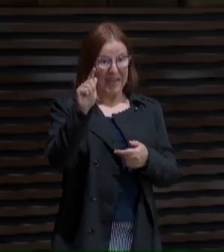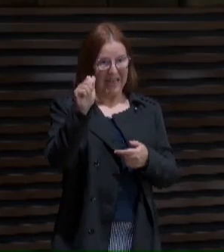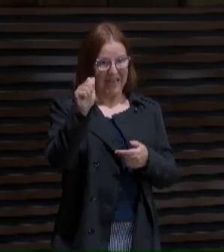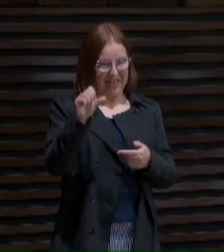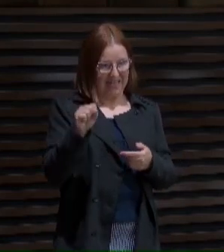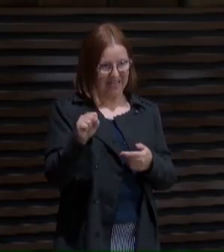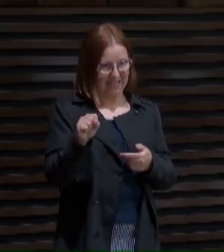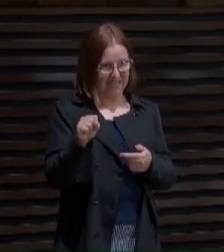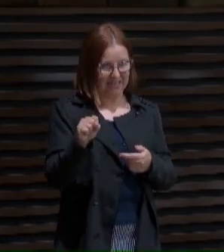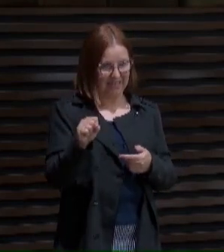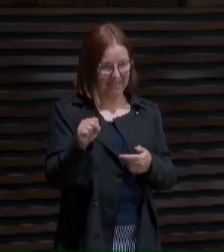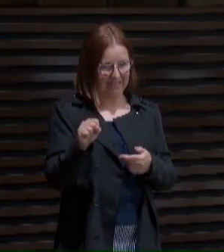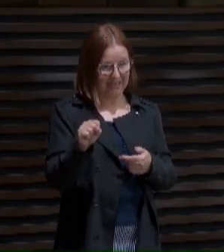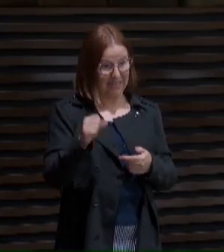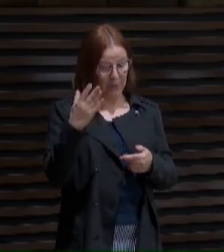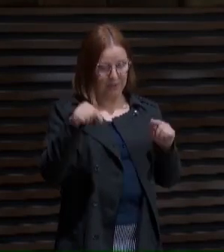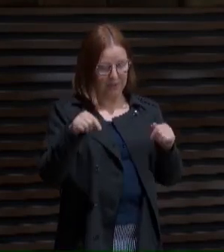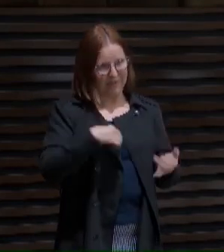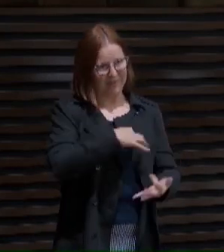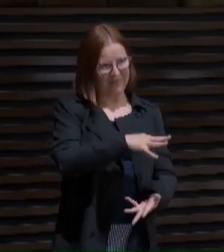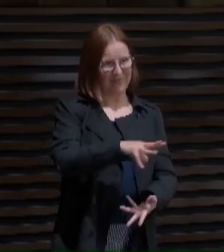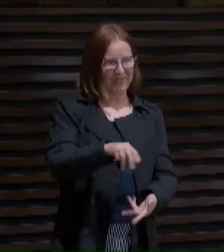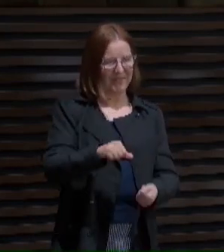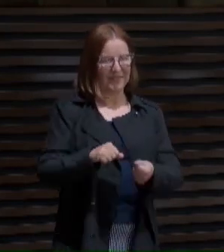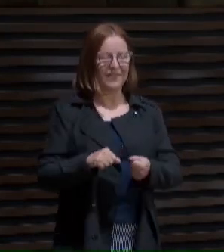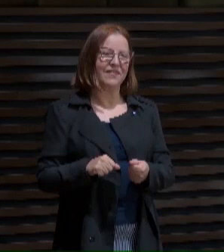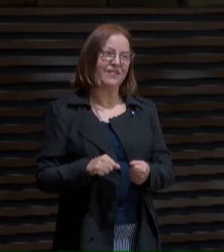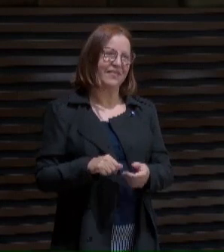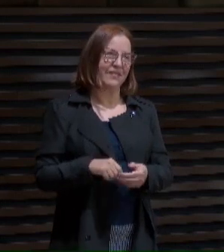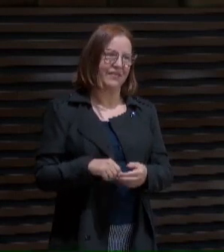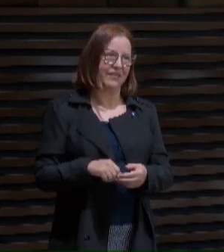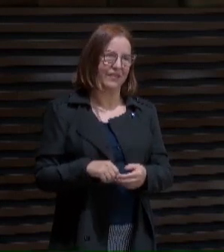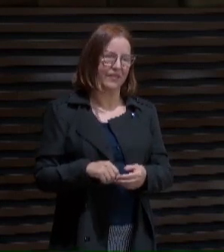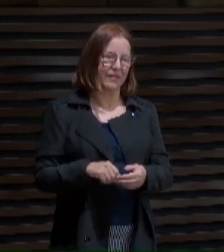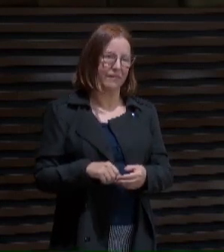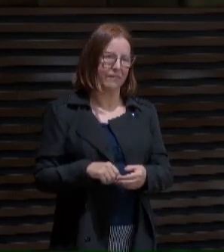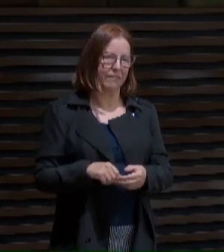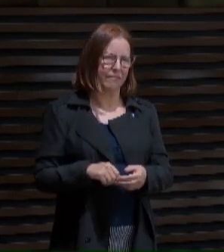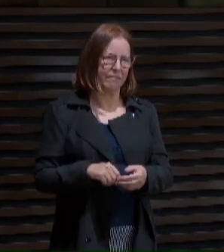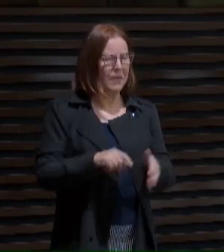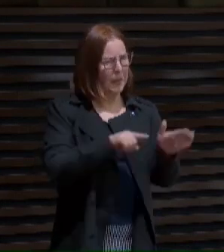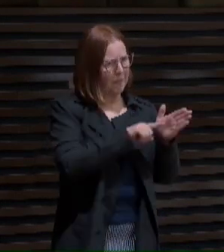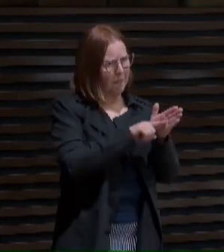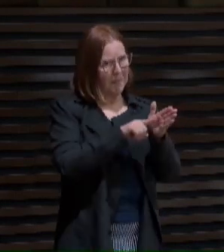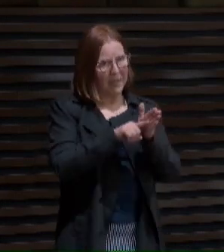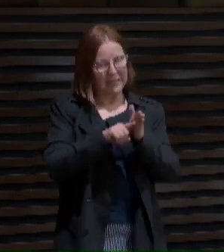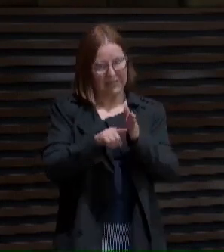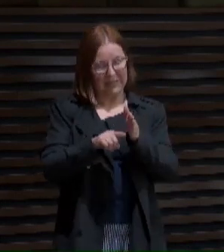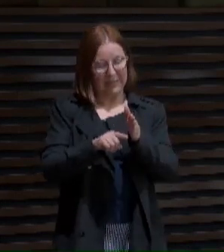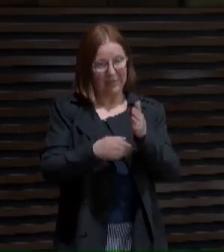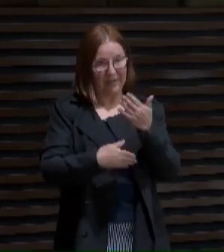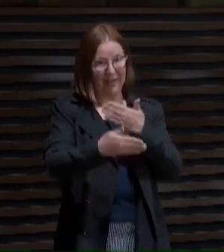nossa humanidade. E fazendo um levantamento, até pela